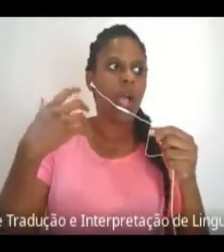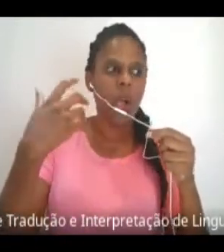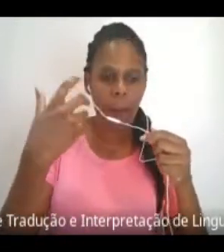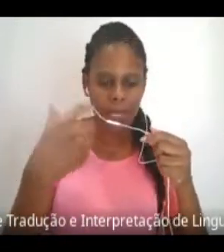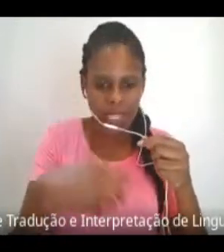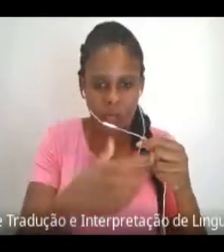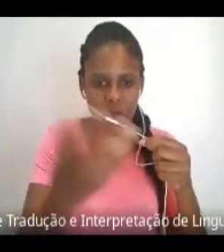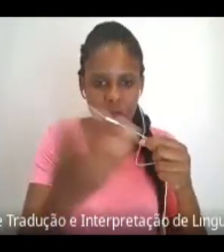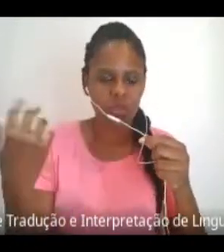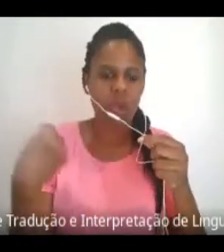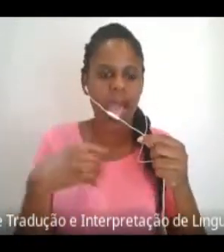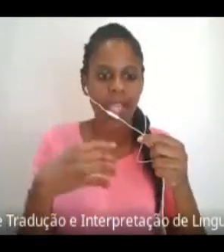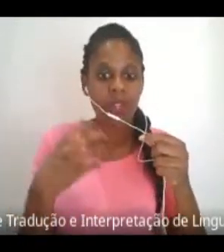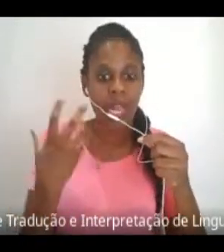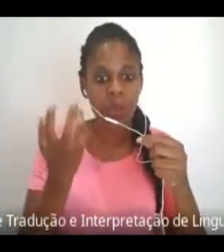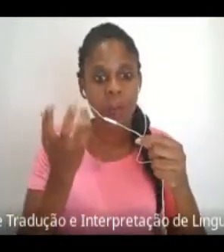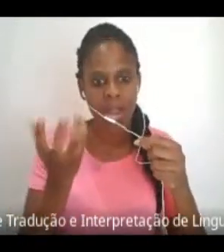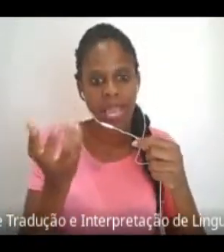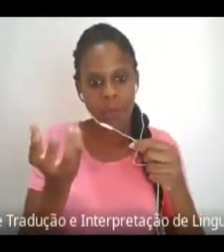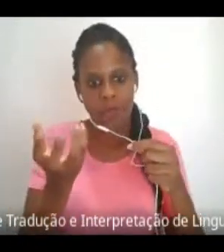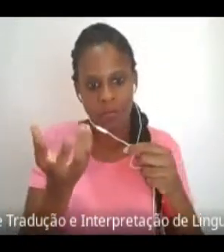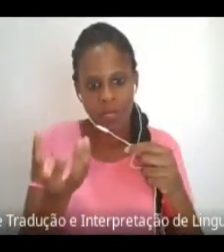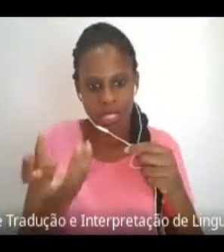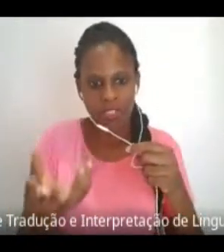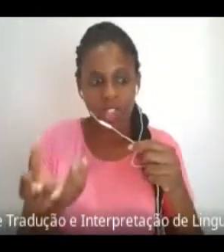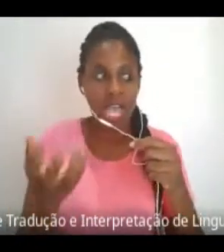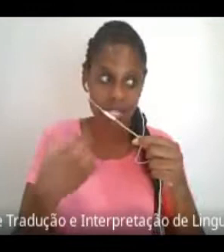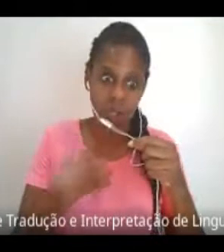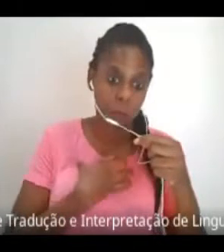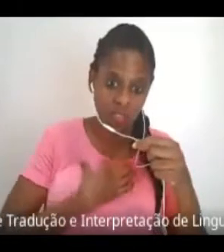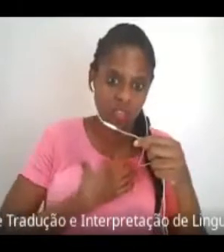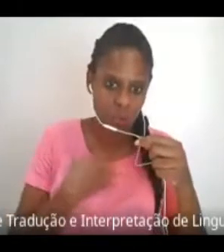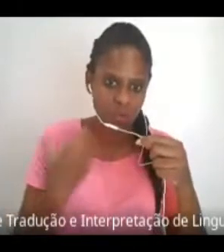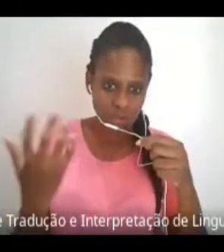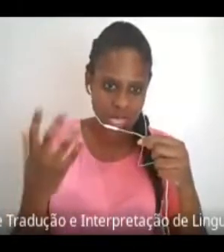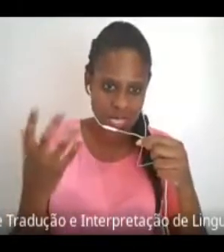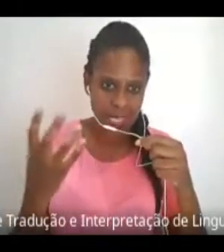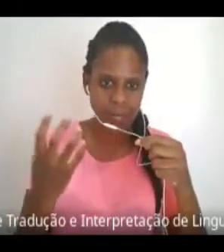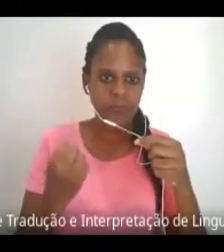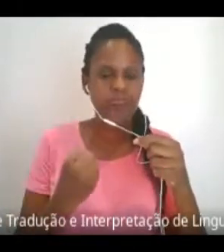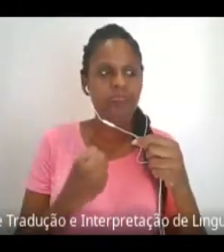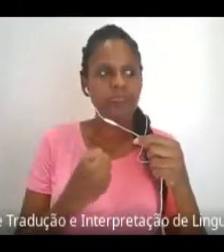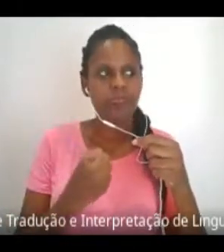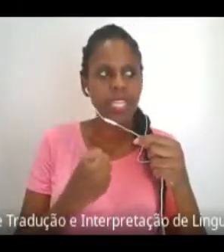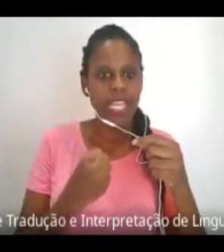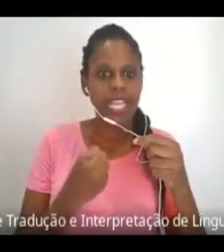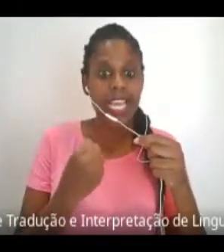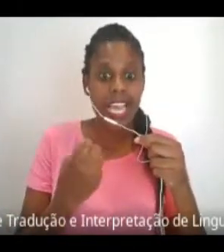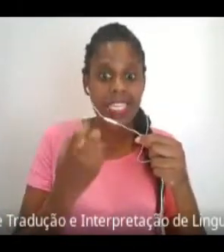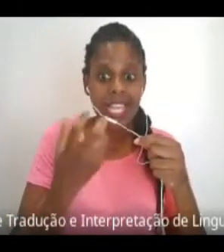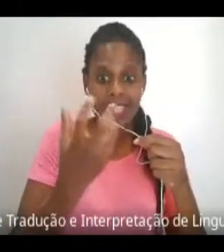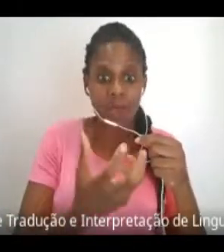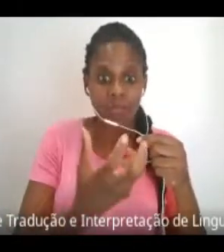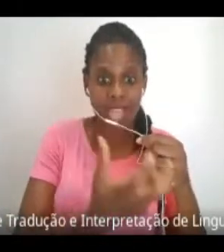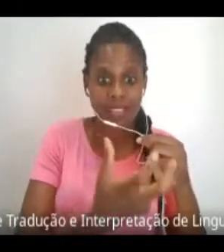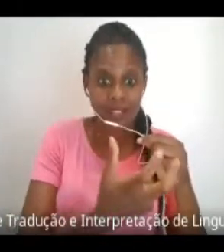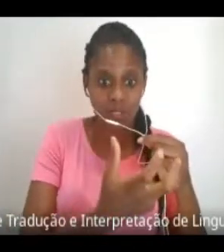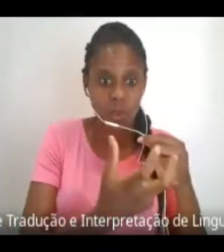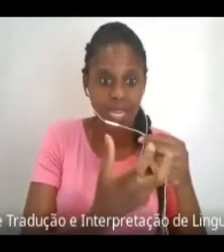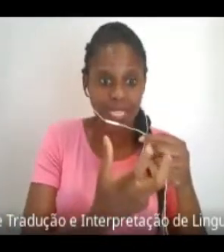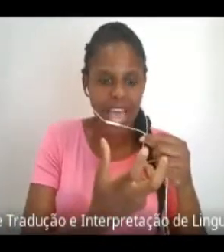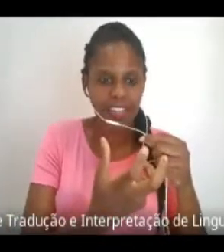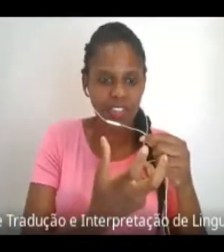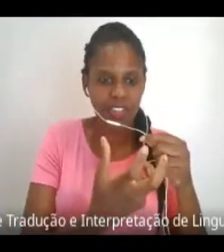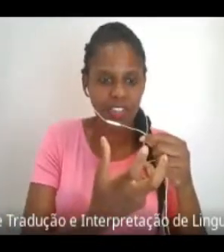mundo, aprender a conceituar. Então a língua para ela é muito importante, assim como para a gente é o português. E essa questão